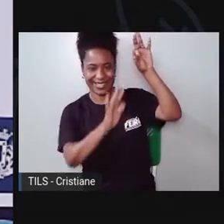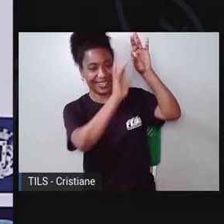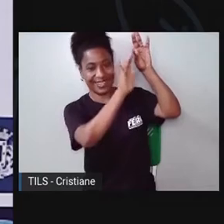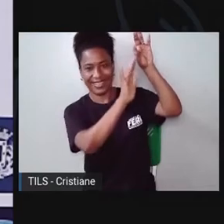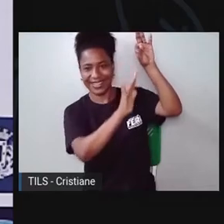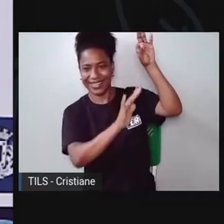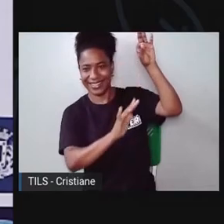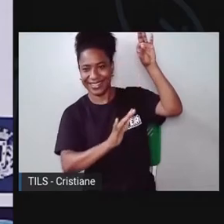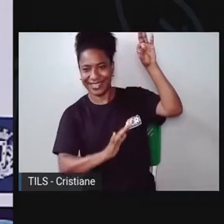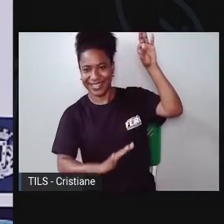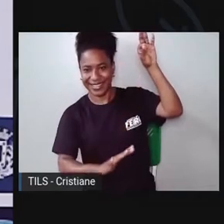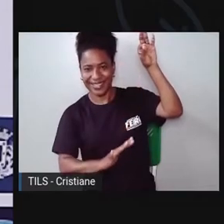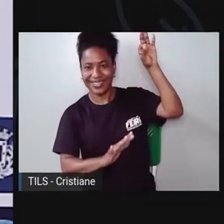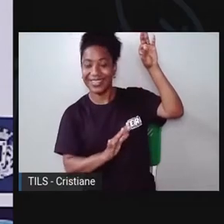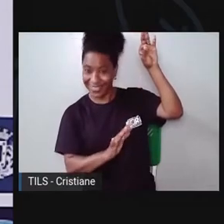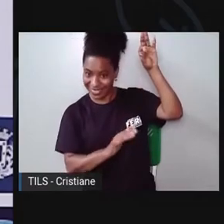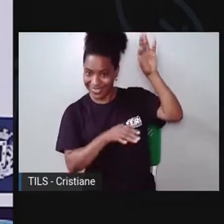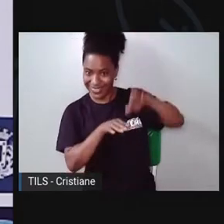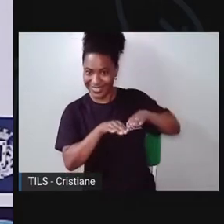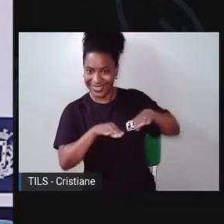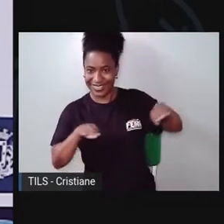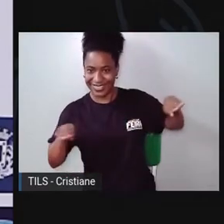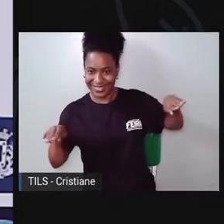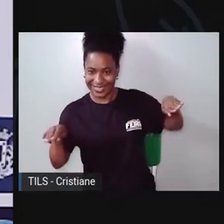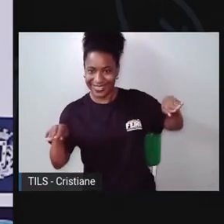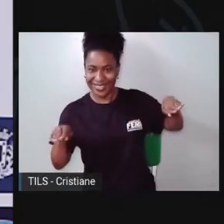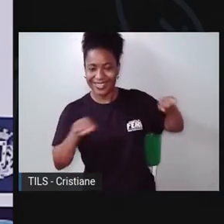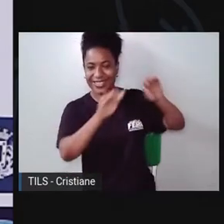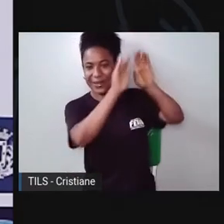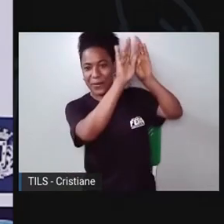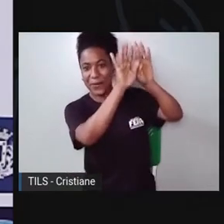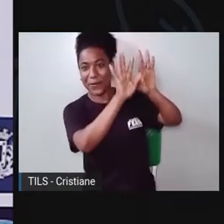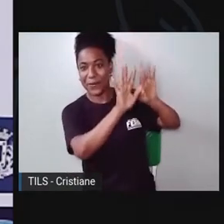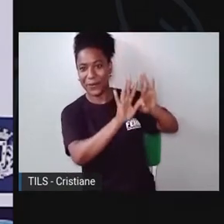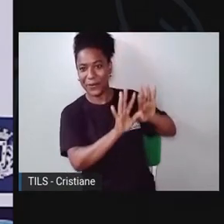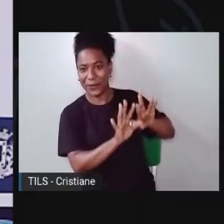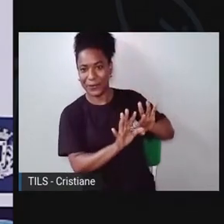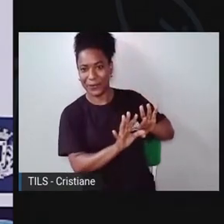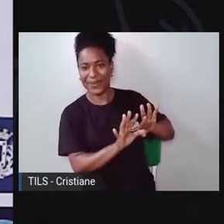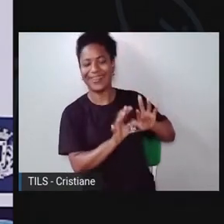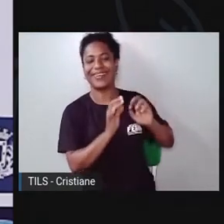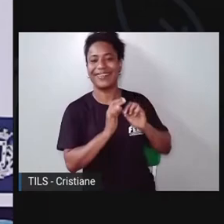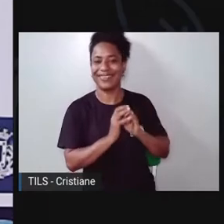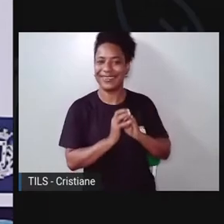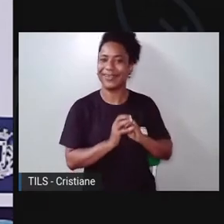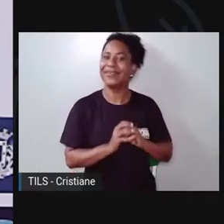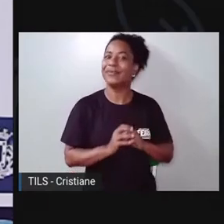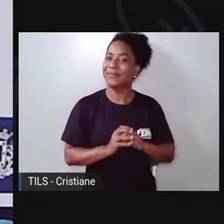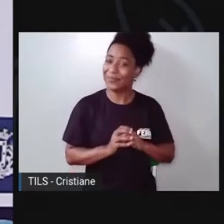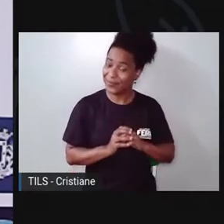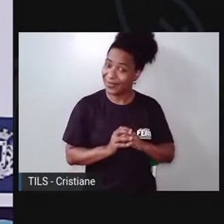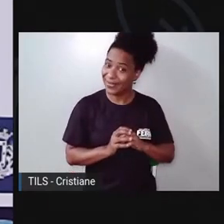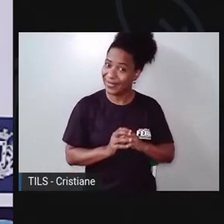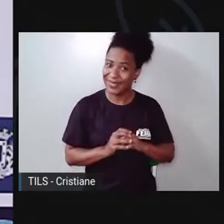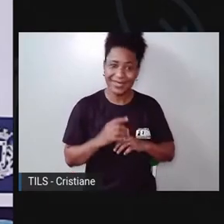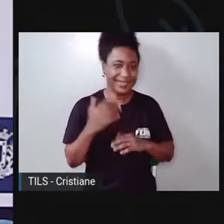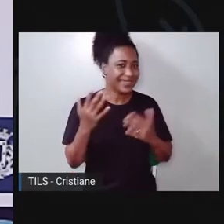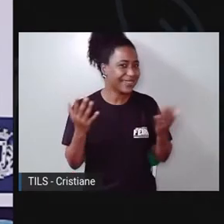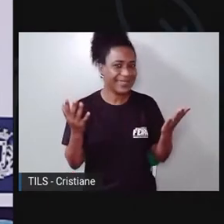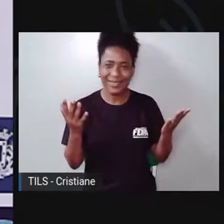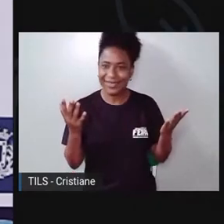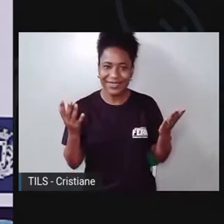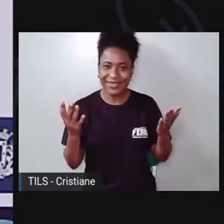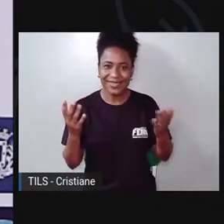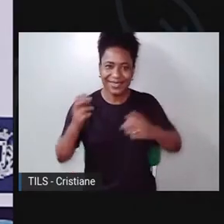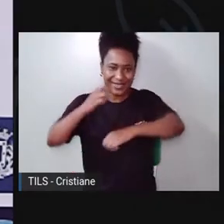pro Elisa foi grudando na mesa é muito legal agora o grilo ai cadê o grilo